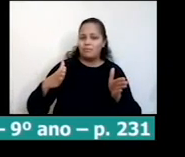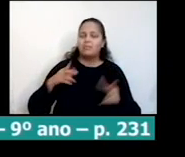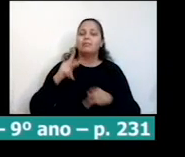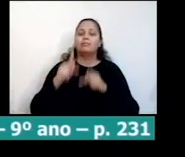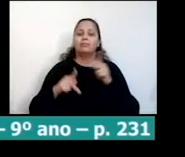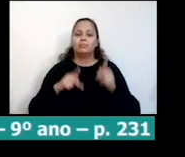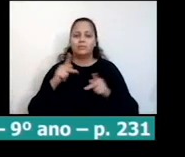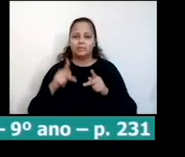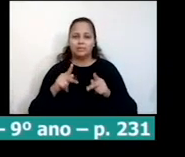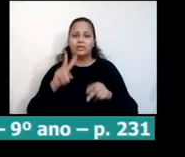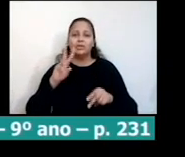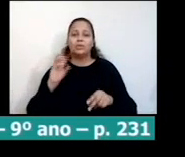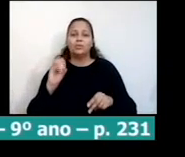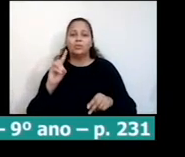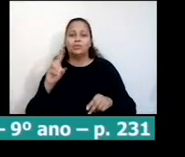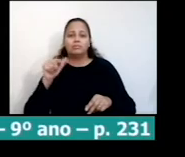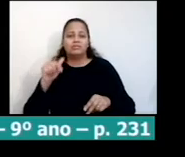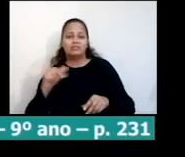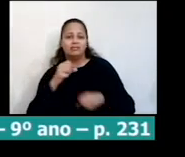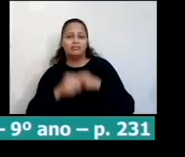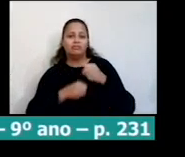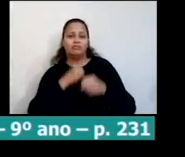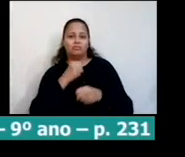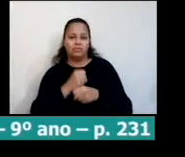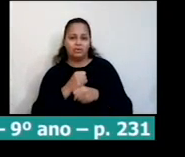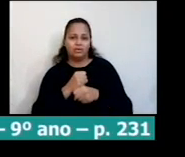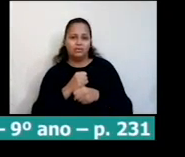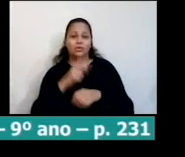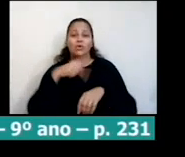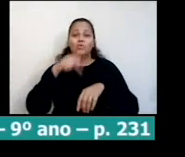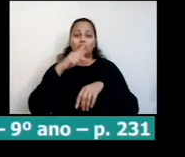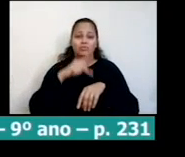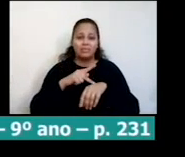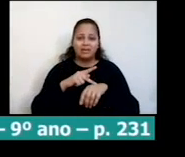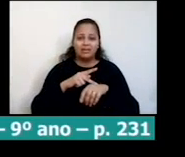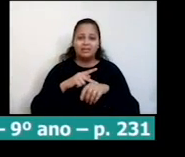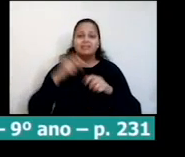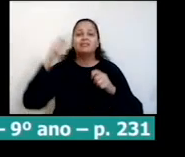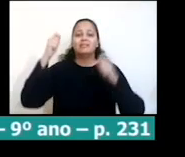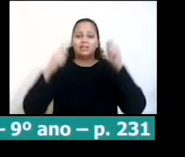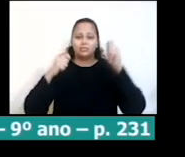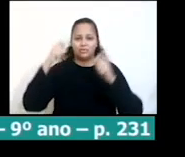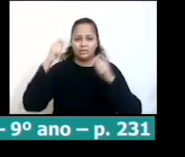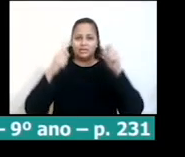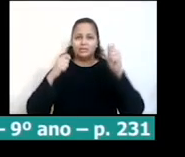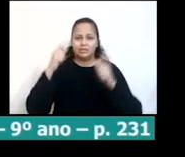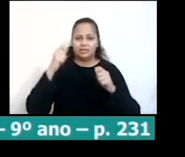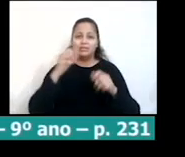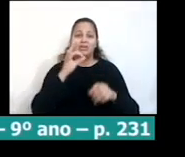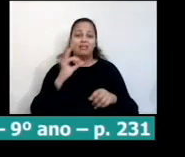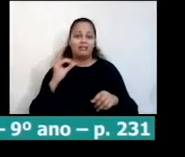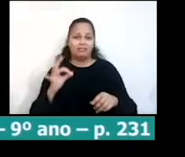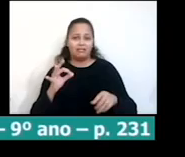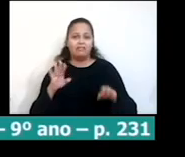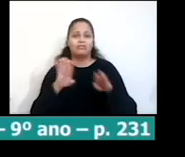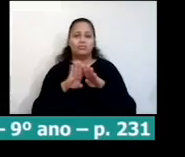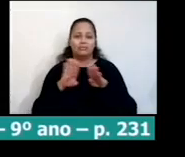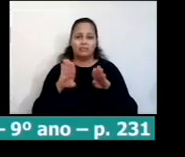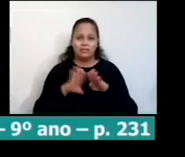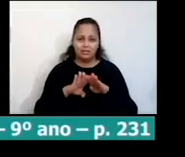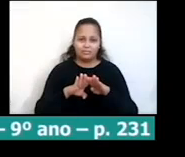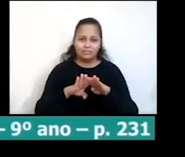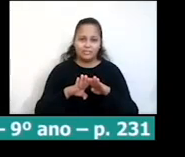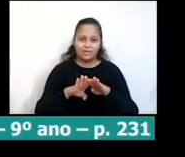em 2017. Nós temos aí os países industrializados e a taxa de crescimento vegetativo. Olha só, Coreia do